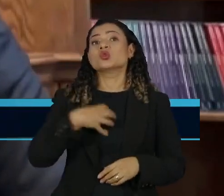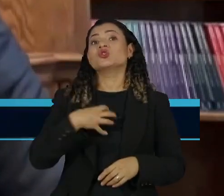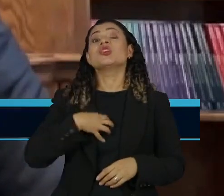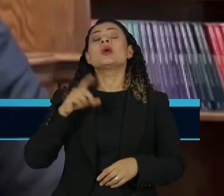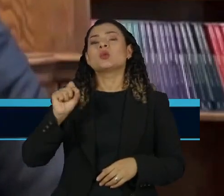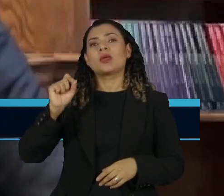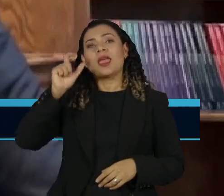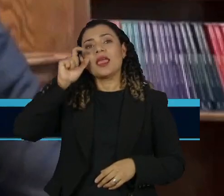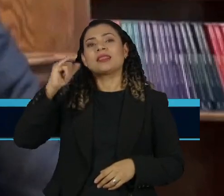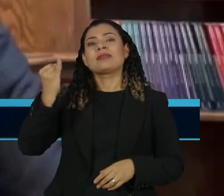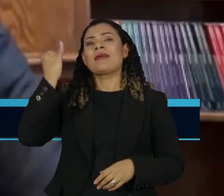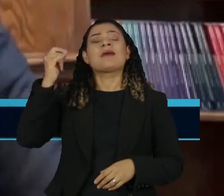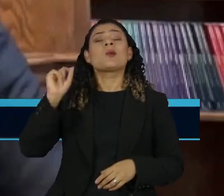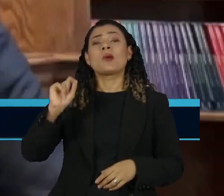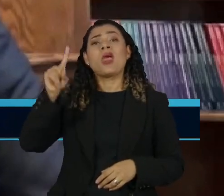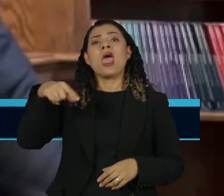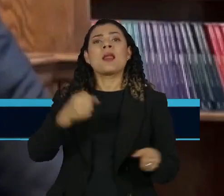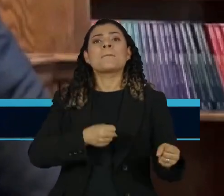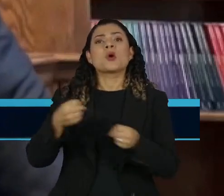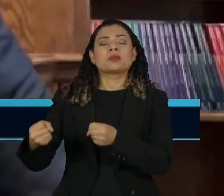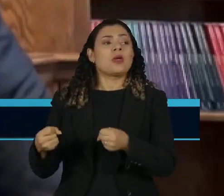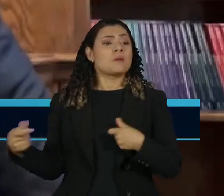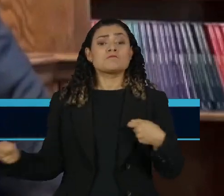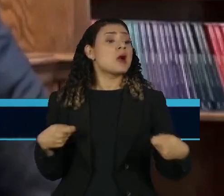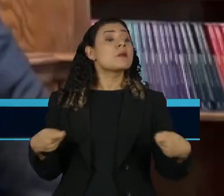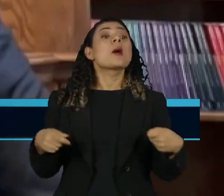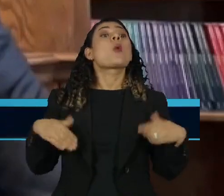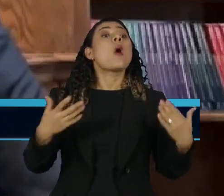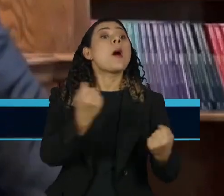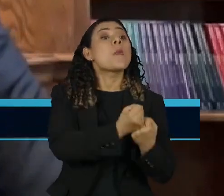poder. Subordinado a isso, outros cálculos